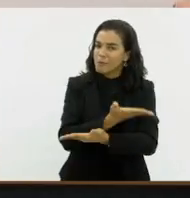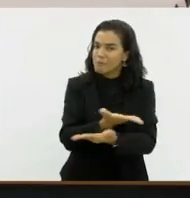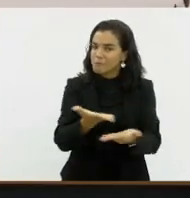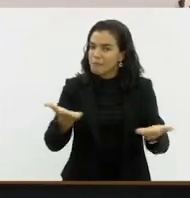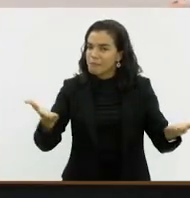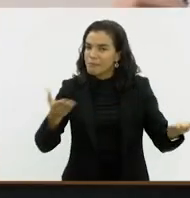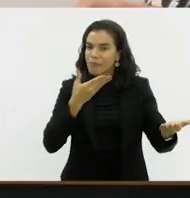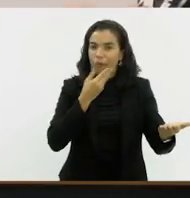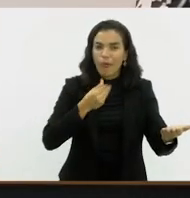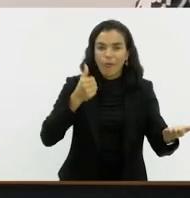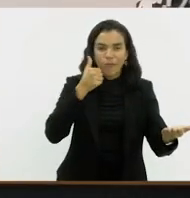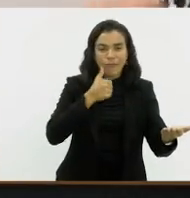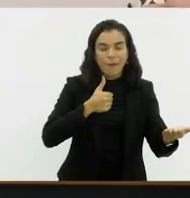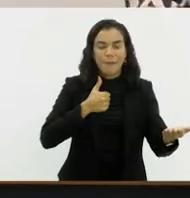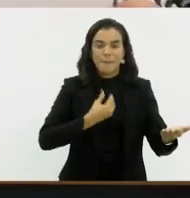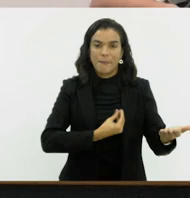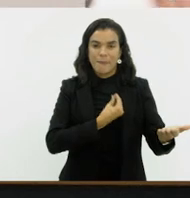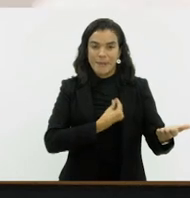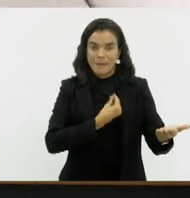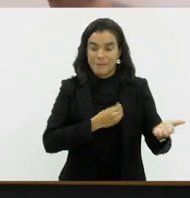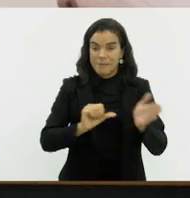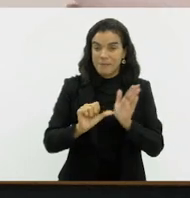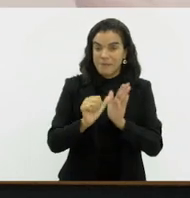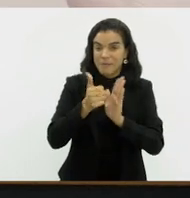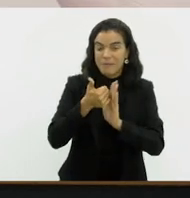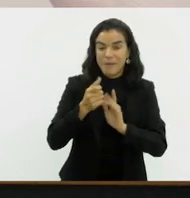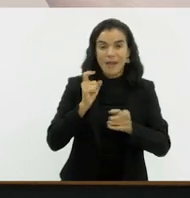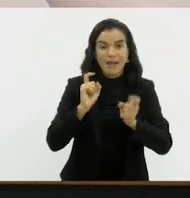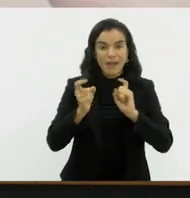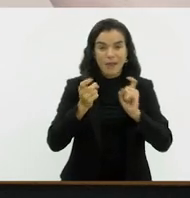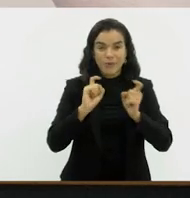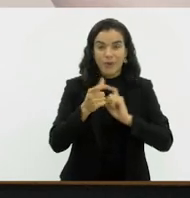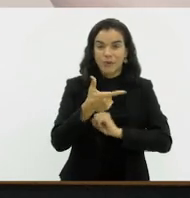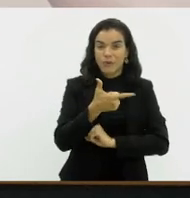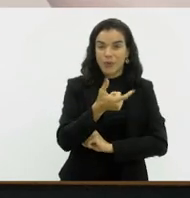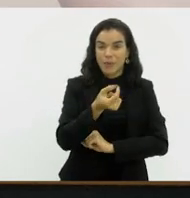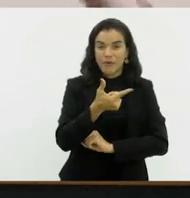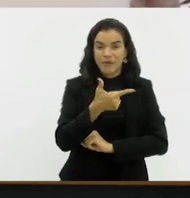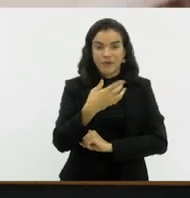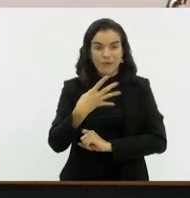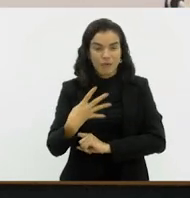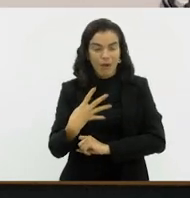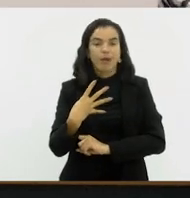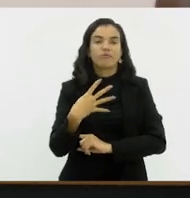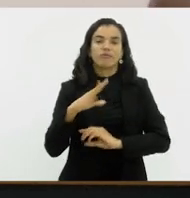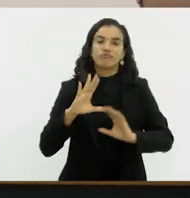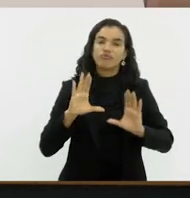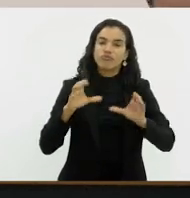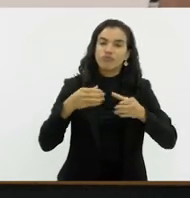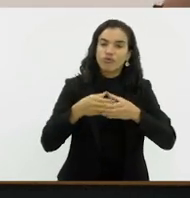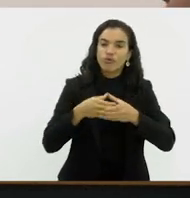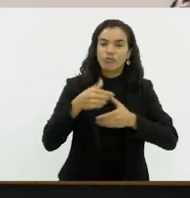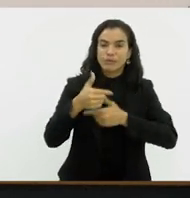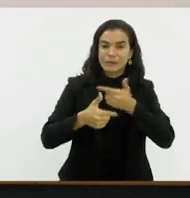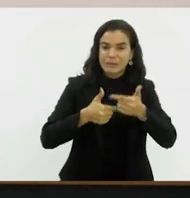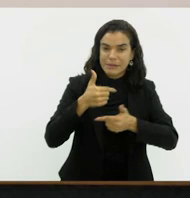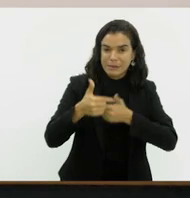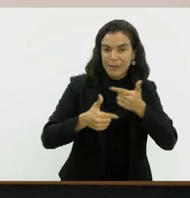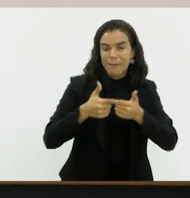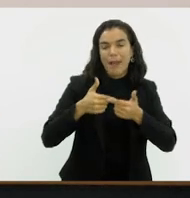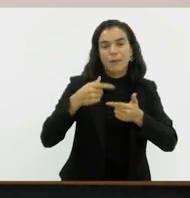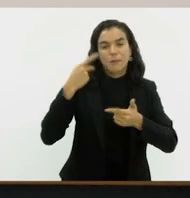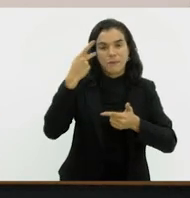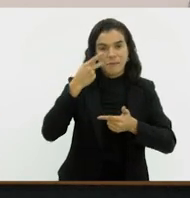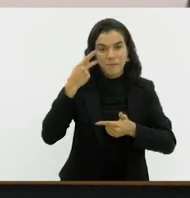todas e todos presentes na nossa primeira reunião de 2024 da Frente Parlamentar. Dizer